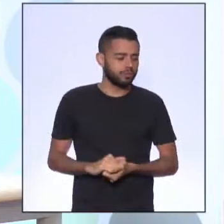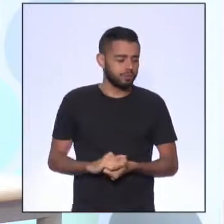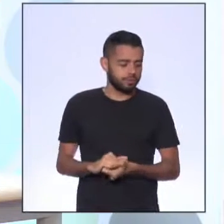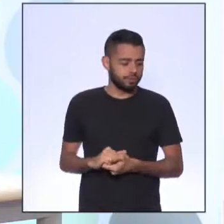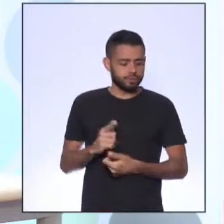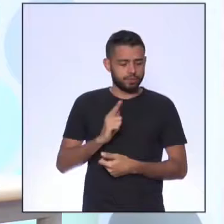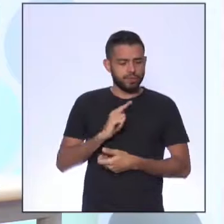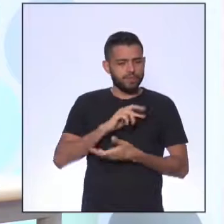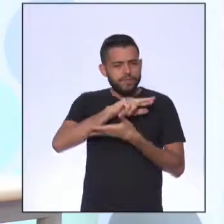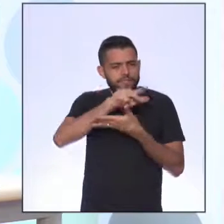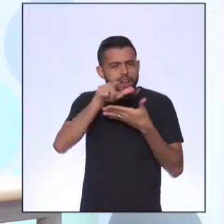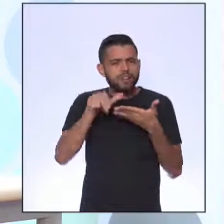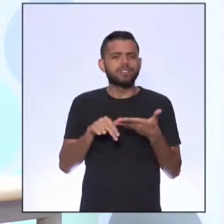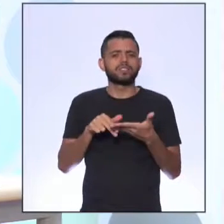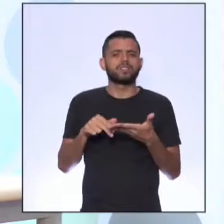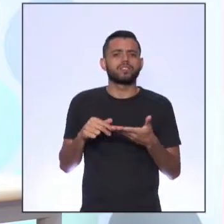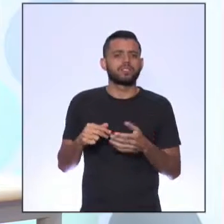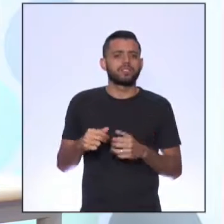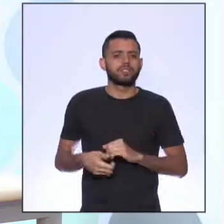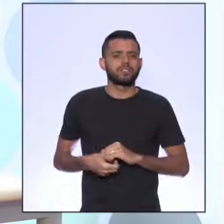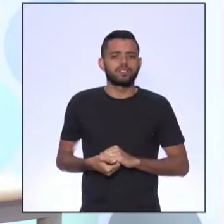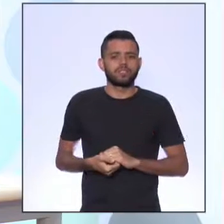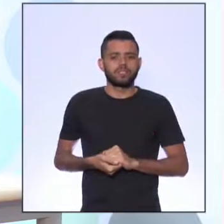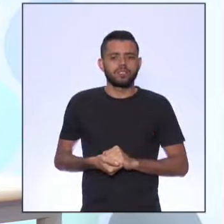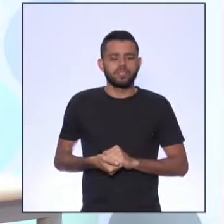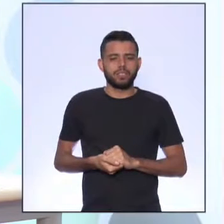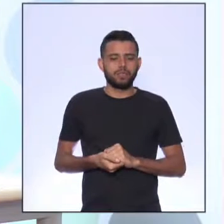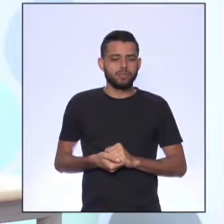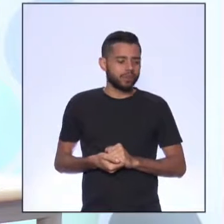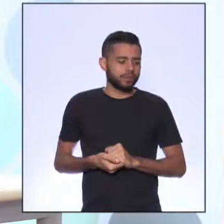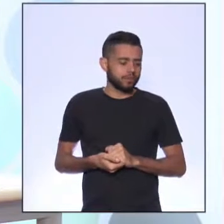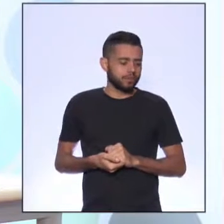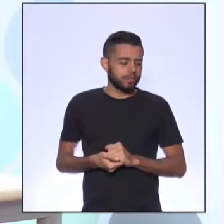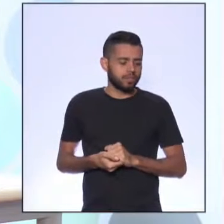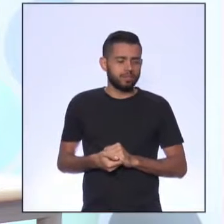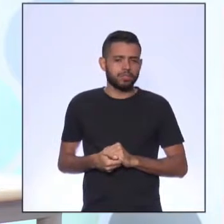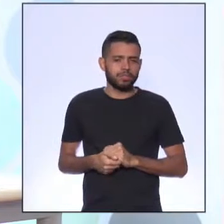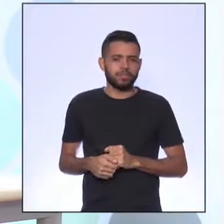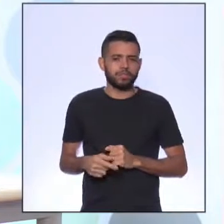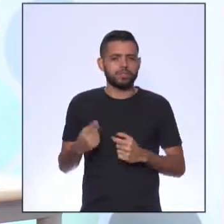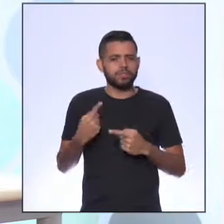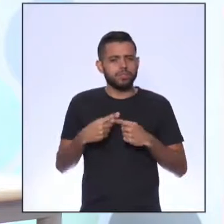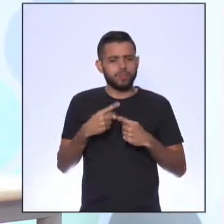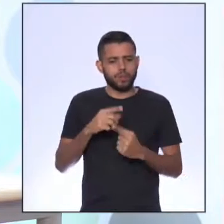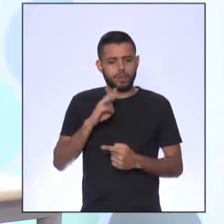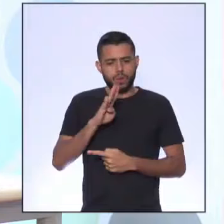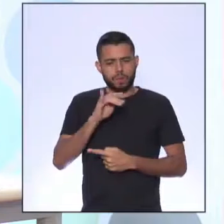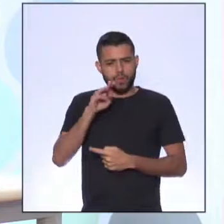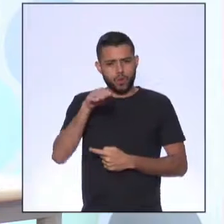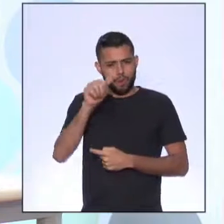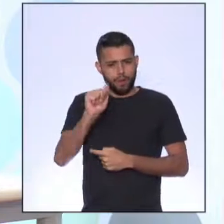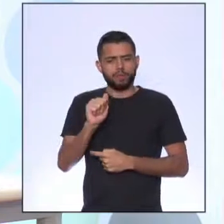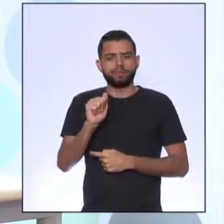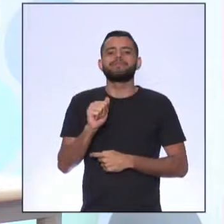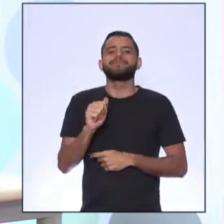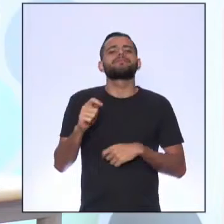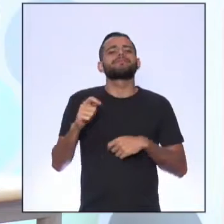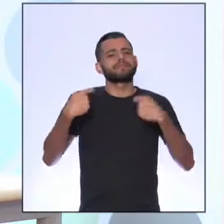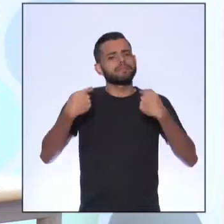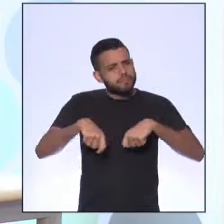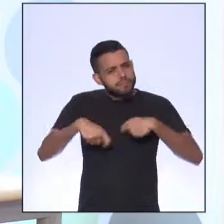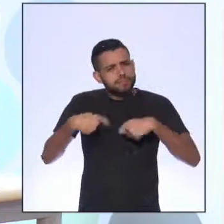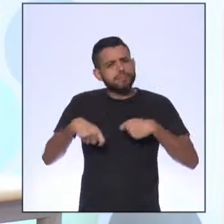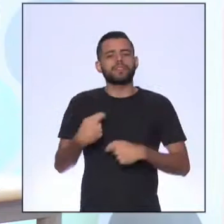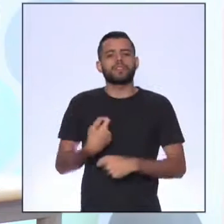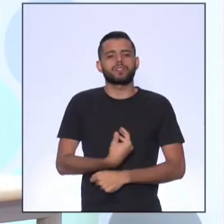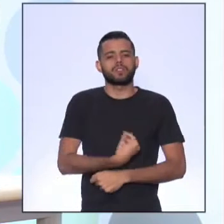ecossistemas diferentes interagindo entre eles. É muito importante para a gente entender isso. E os biomas dependem, para a sua sobrevivência,